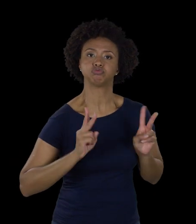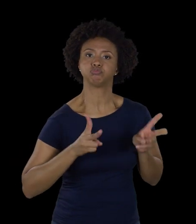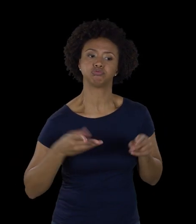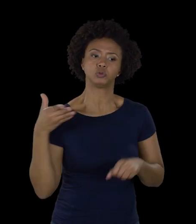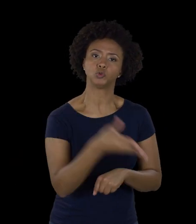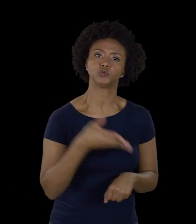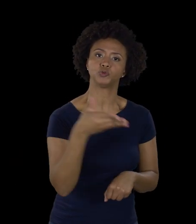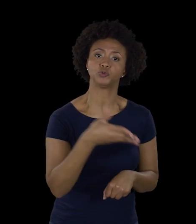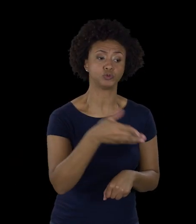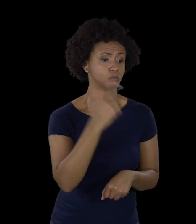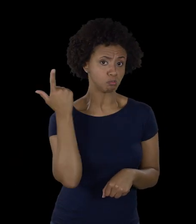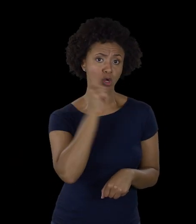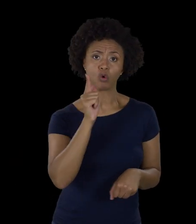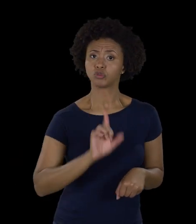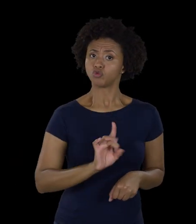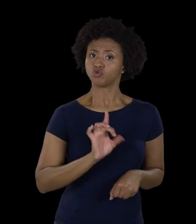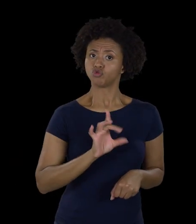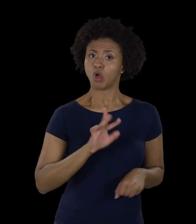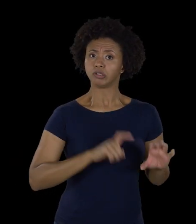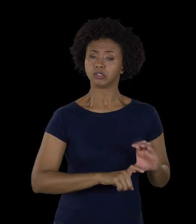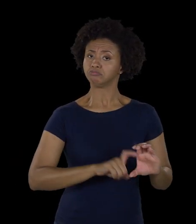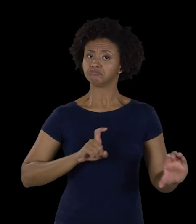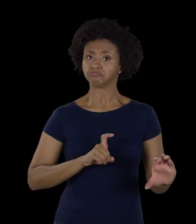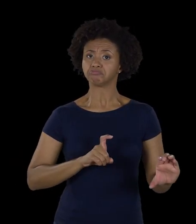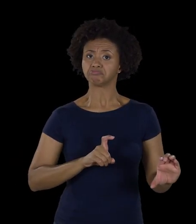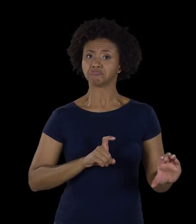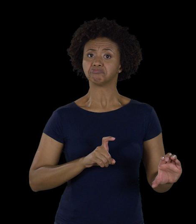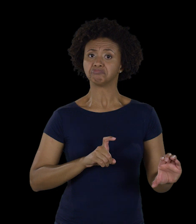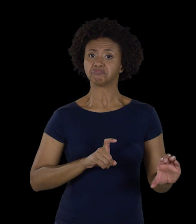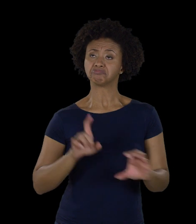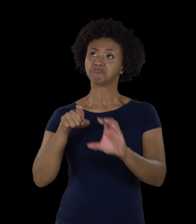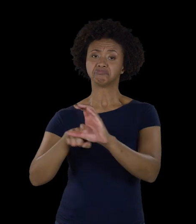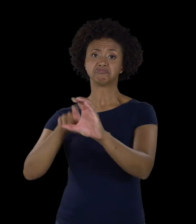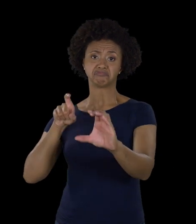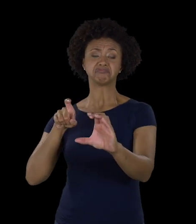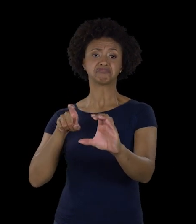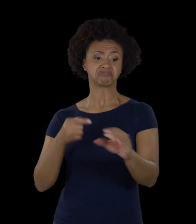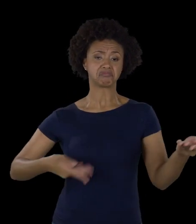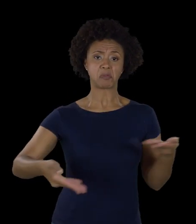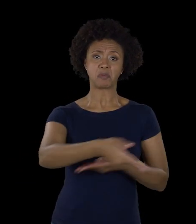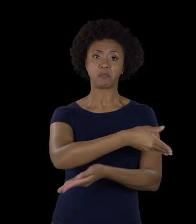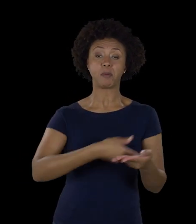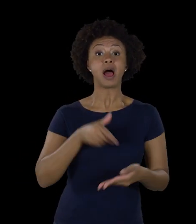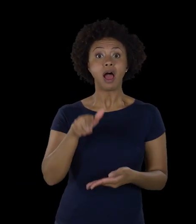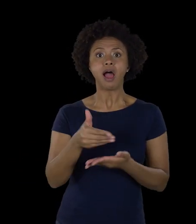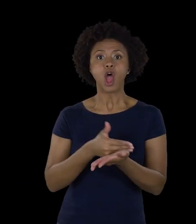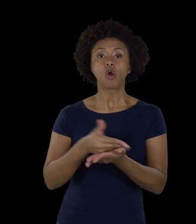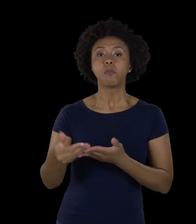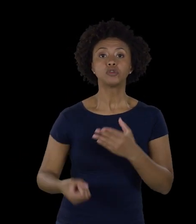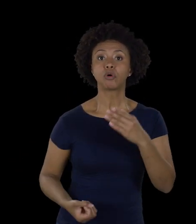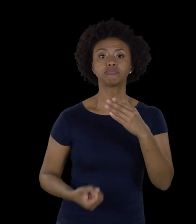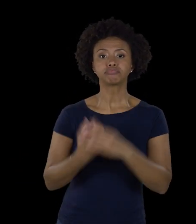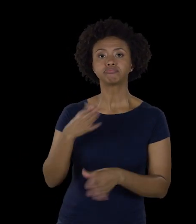elas praticamente autossuficientes, sem depender uma das outras. Surge então a primeira classe abastada, que